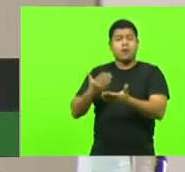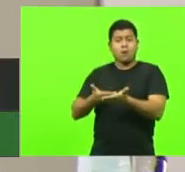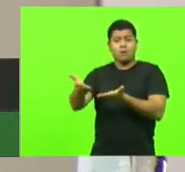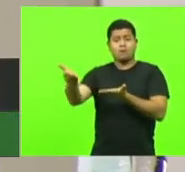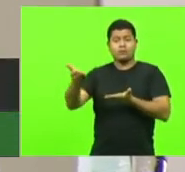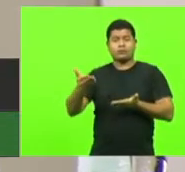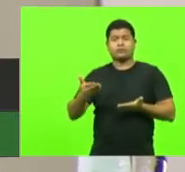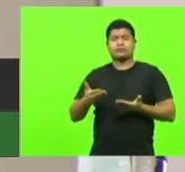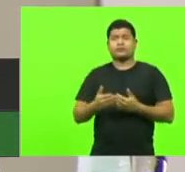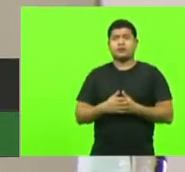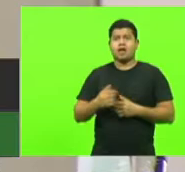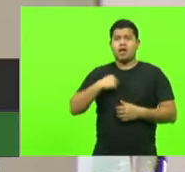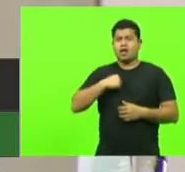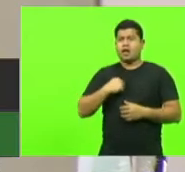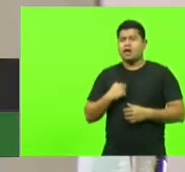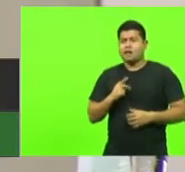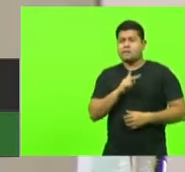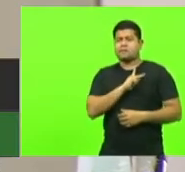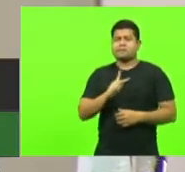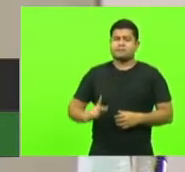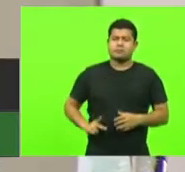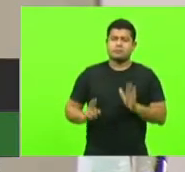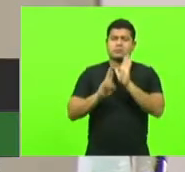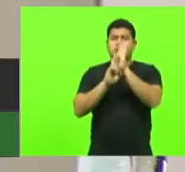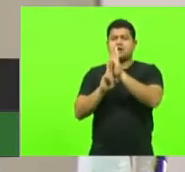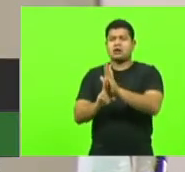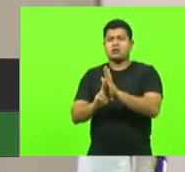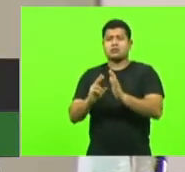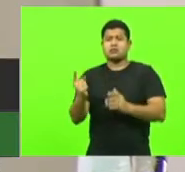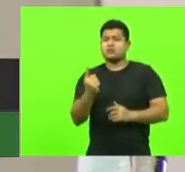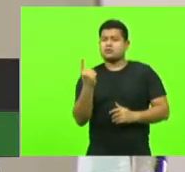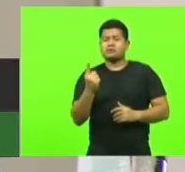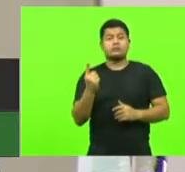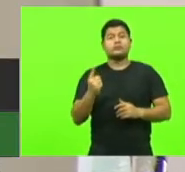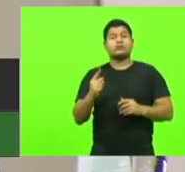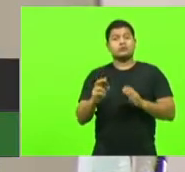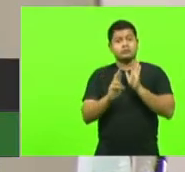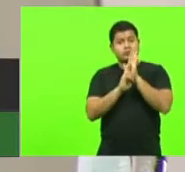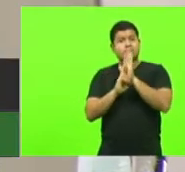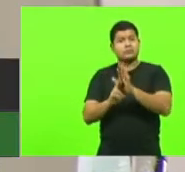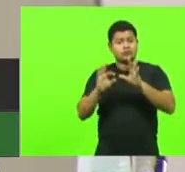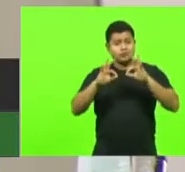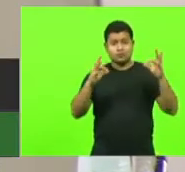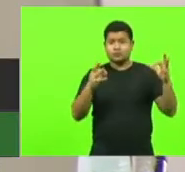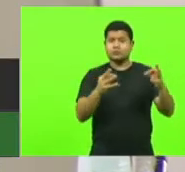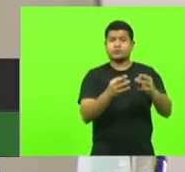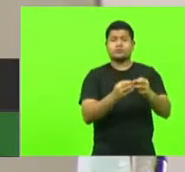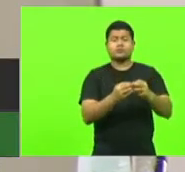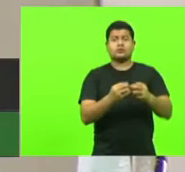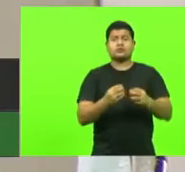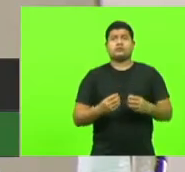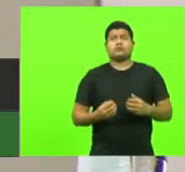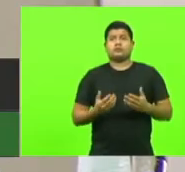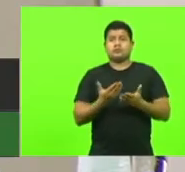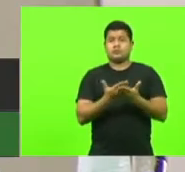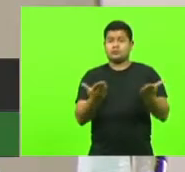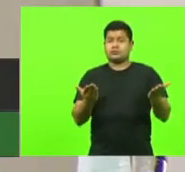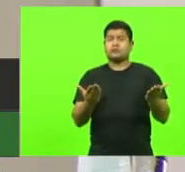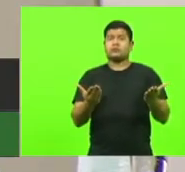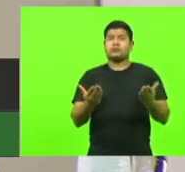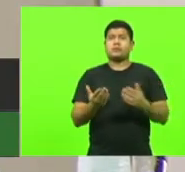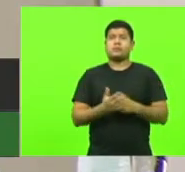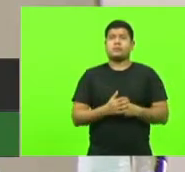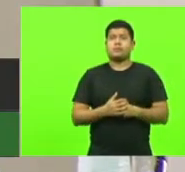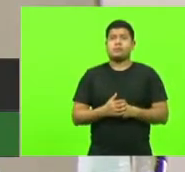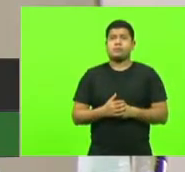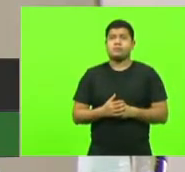lá como presidente, somente Mauro de Nadal, mas sim presidente representando os mais 39 deputados e deputadas aqui